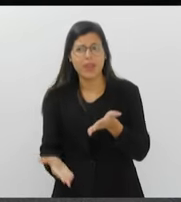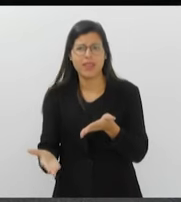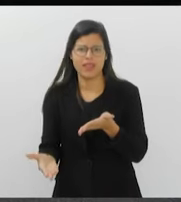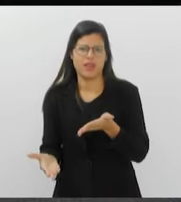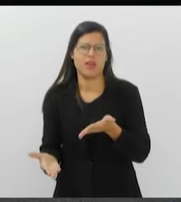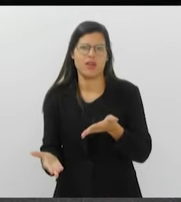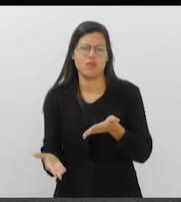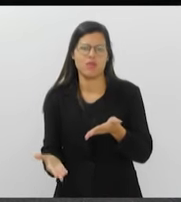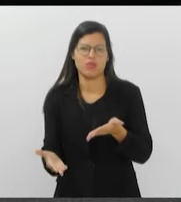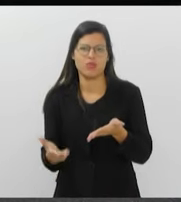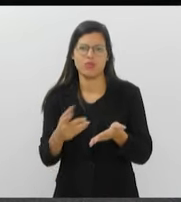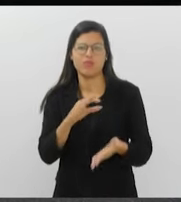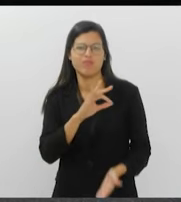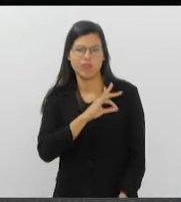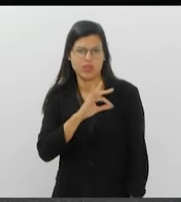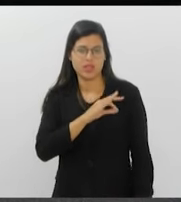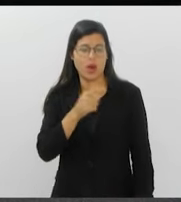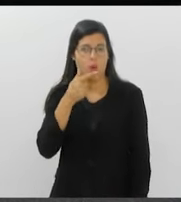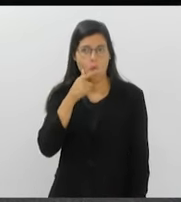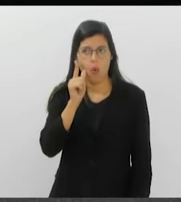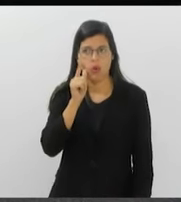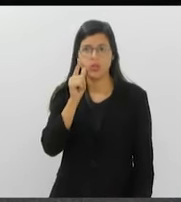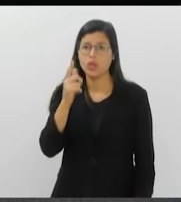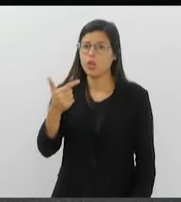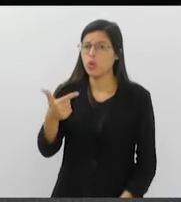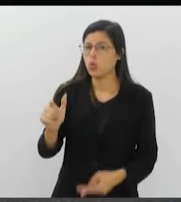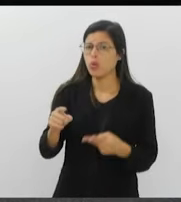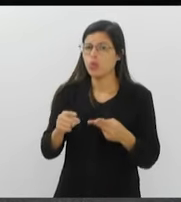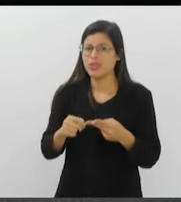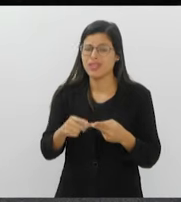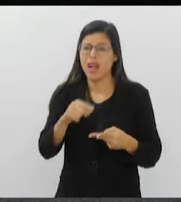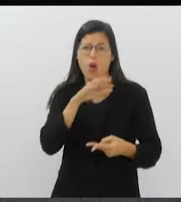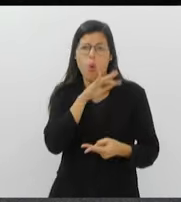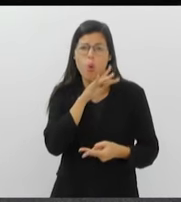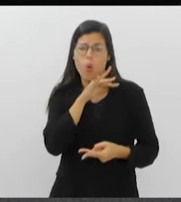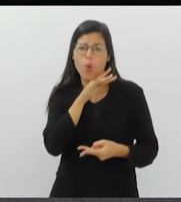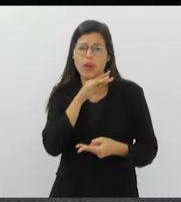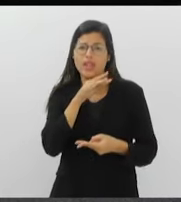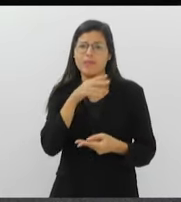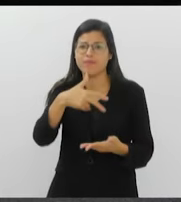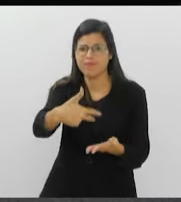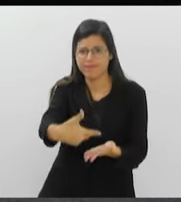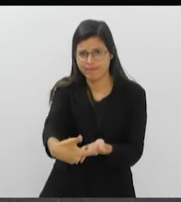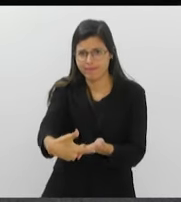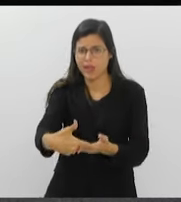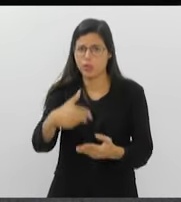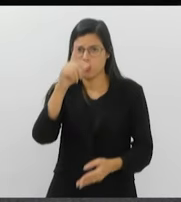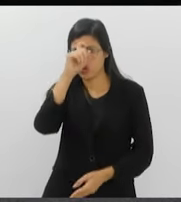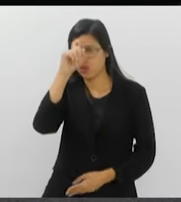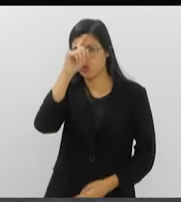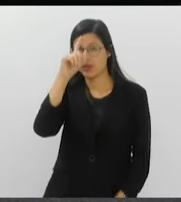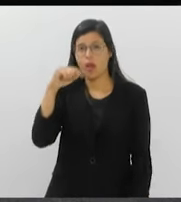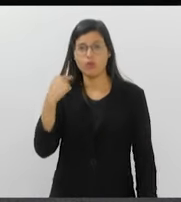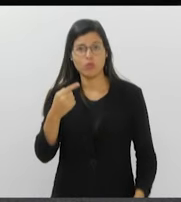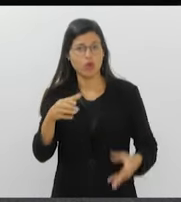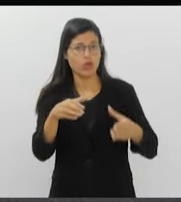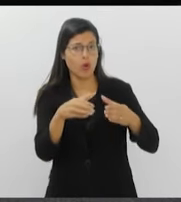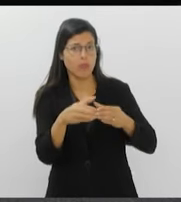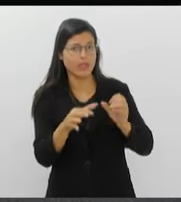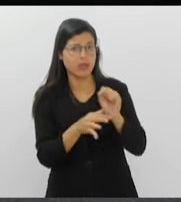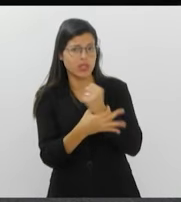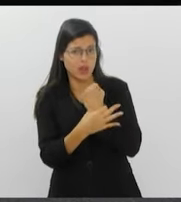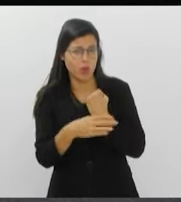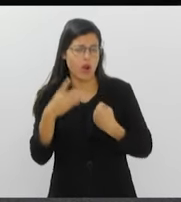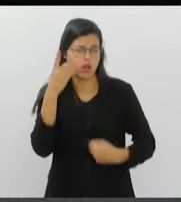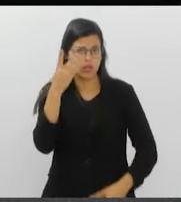guerreiro ontem. E um está muito mal no hospital. Precisamos, nós somos da Comissão de Segurança, nobre deputado, precisamos pedir